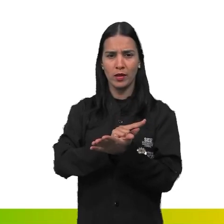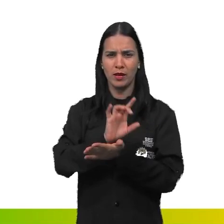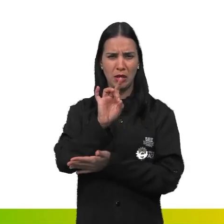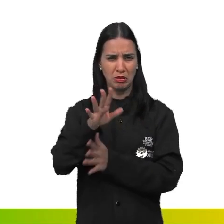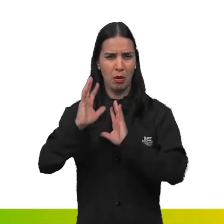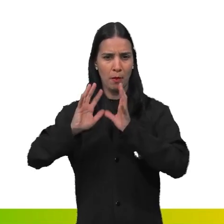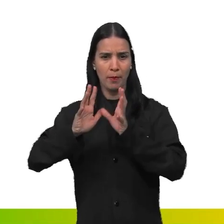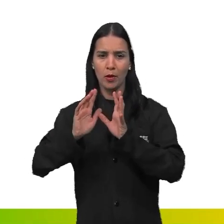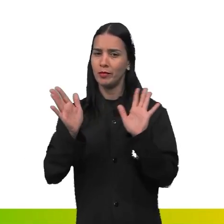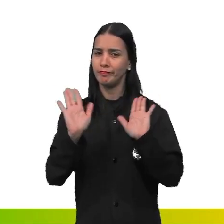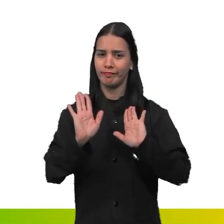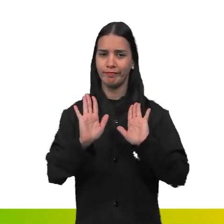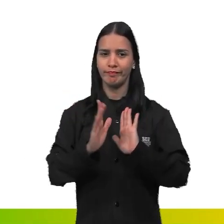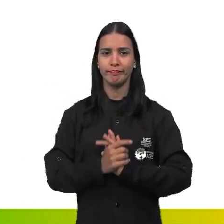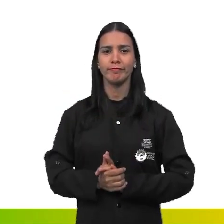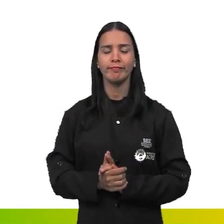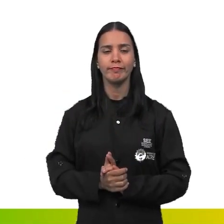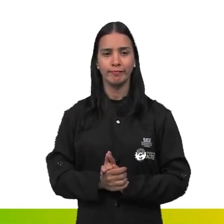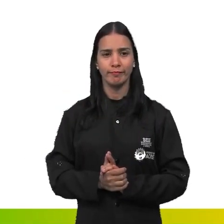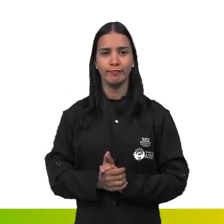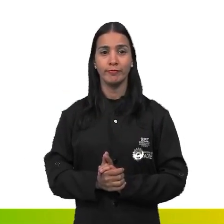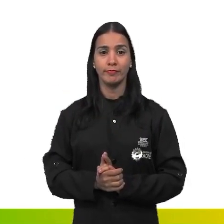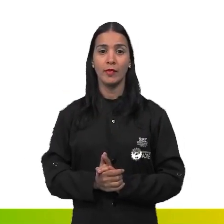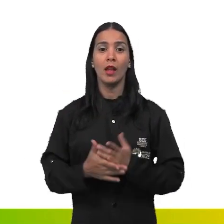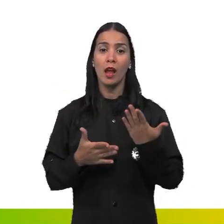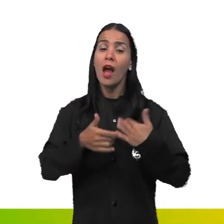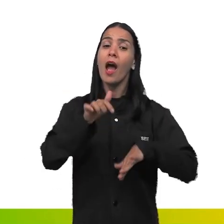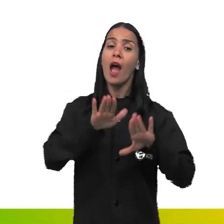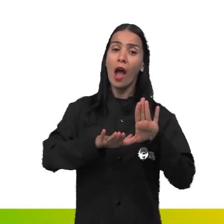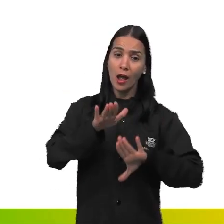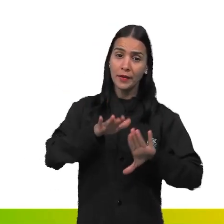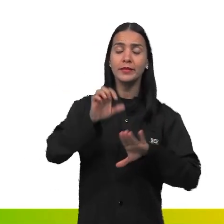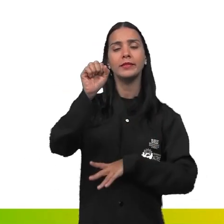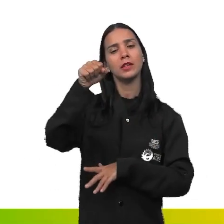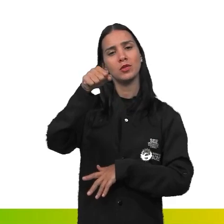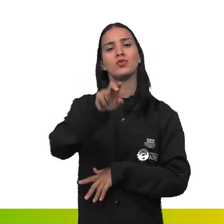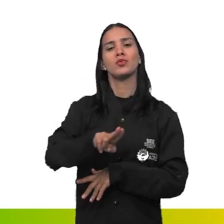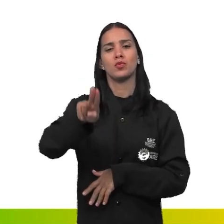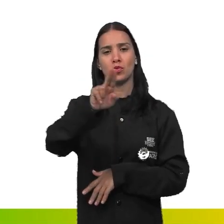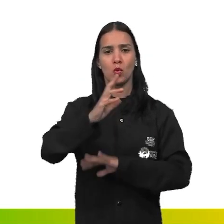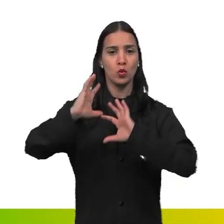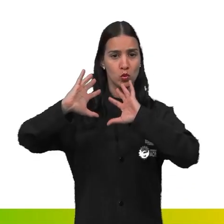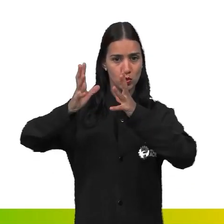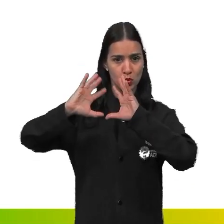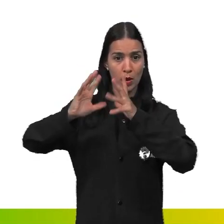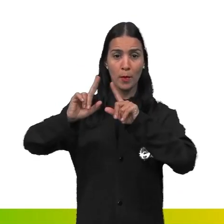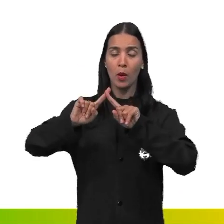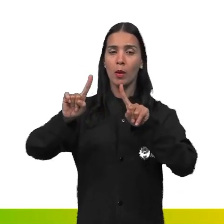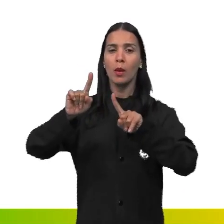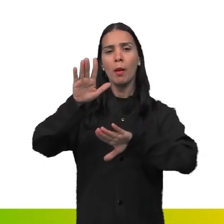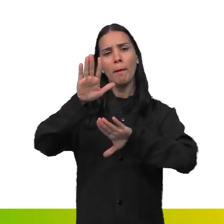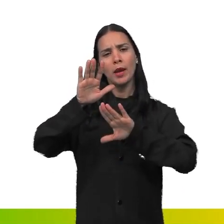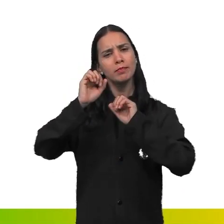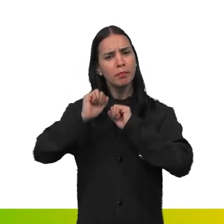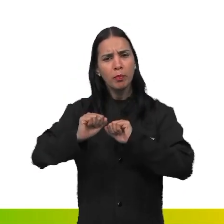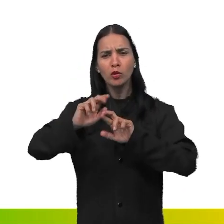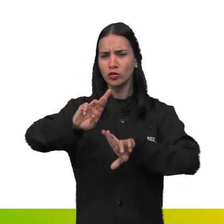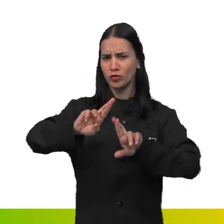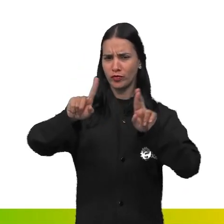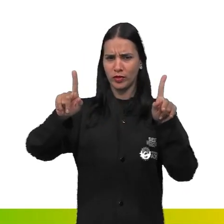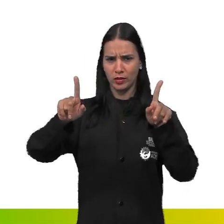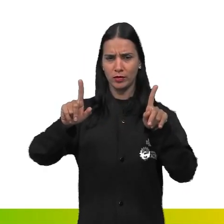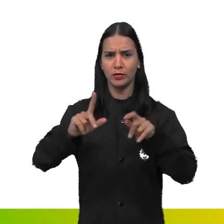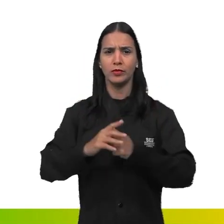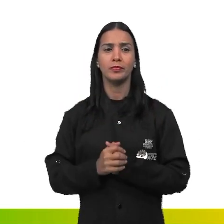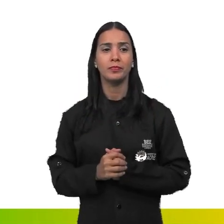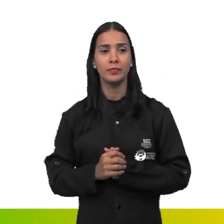Volta para o texto. Geralmente uma bola, como é geralmente uma bola, mas não necessariamente sempre é. Tem um local específico na quadra